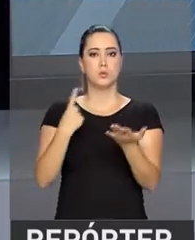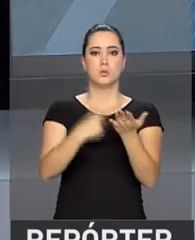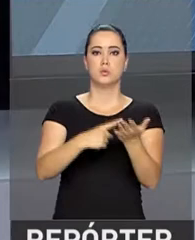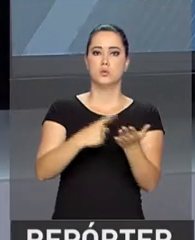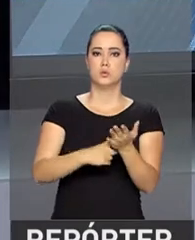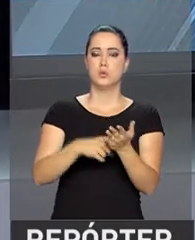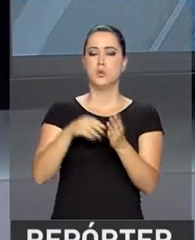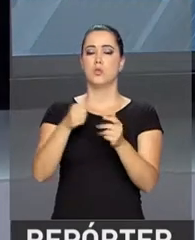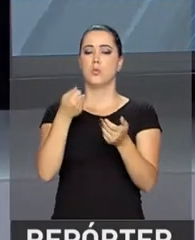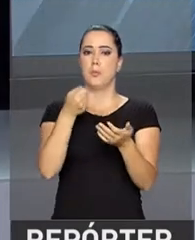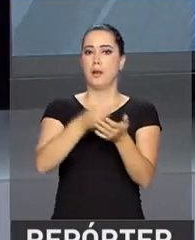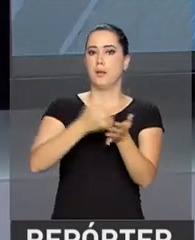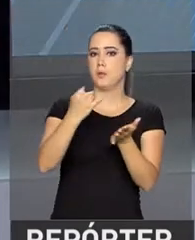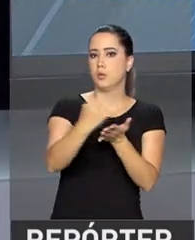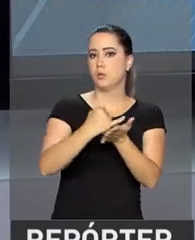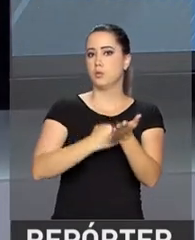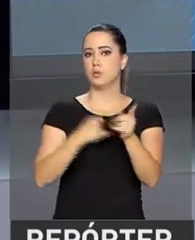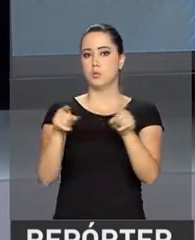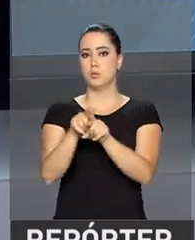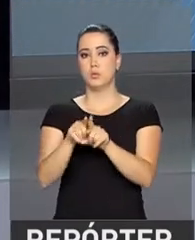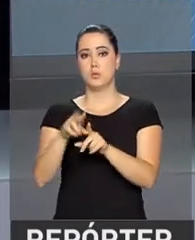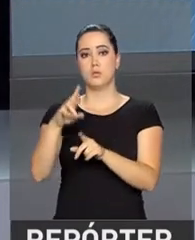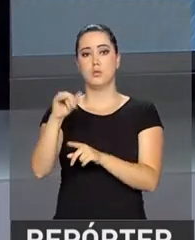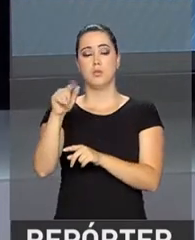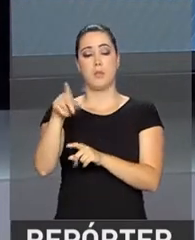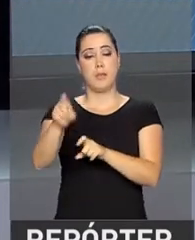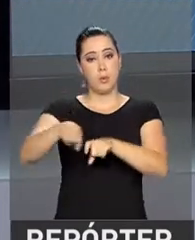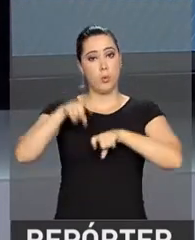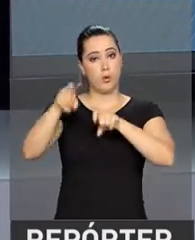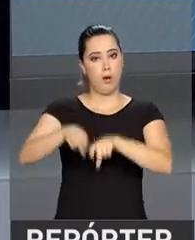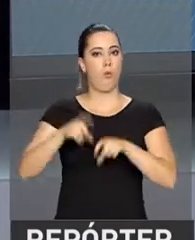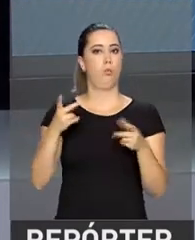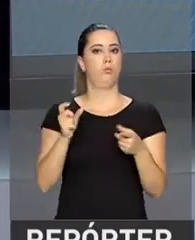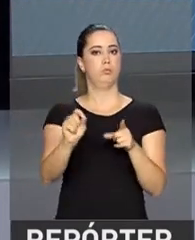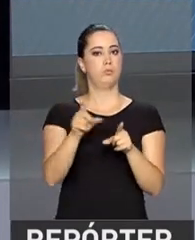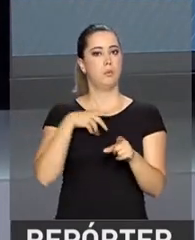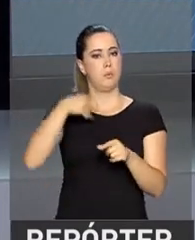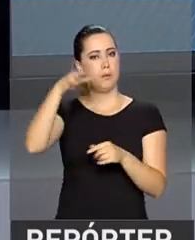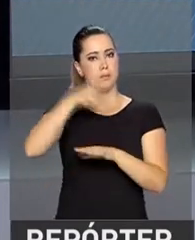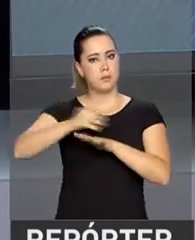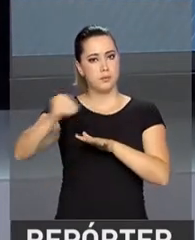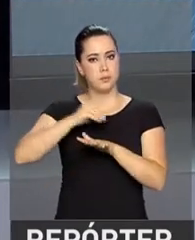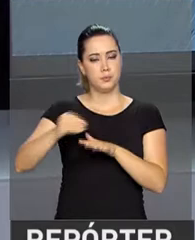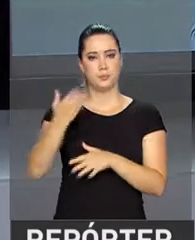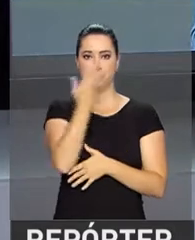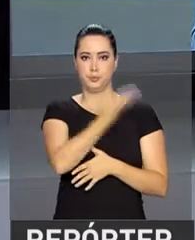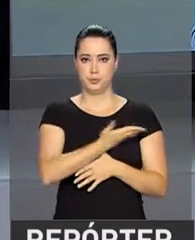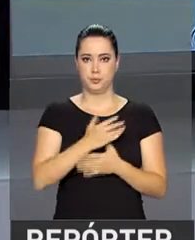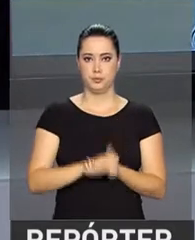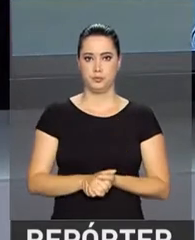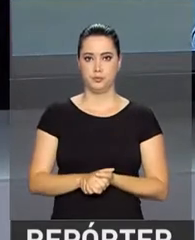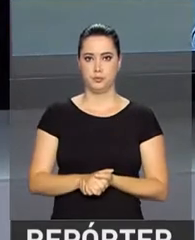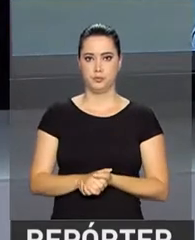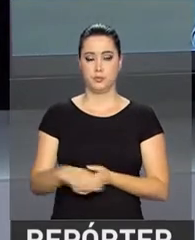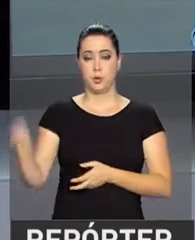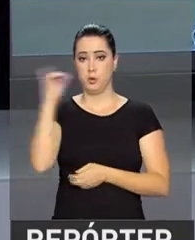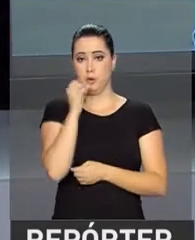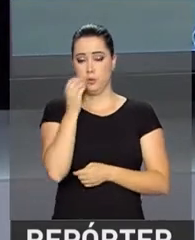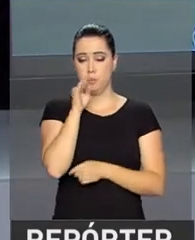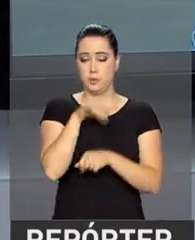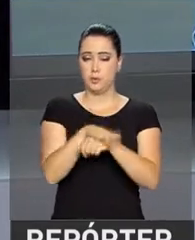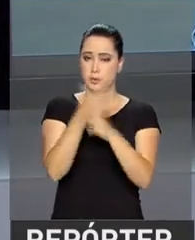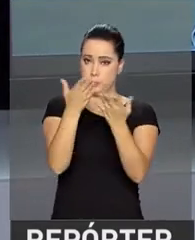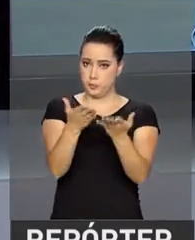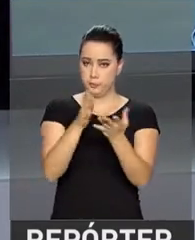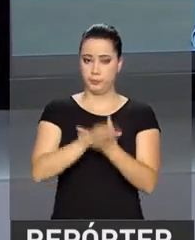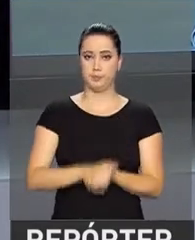programa de regularização tributária e também para o Refis Rural. Quem tem mais informações é o repórter Paulo La Sálvia. Olá, Paulo, boa